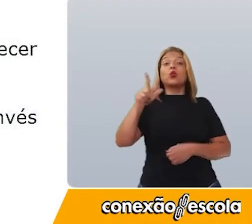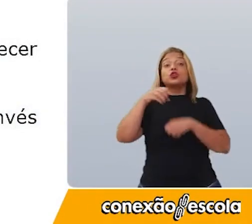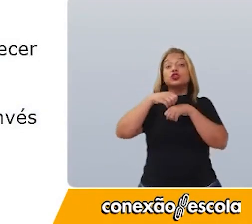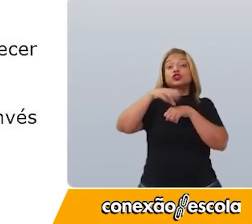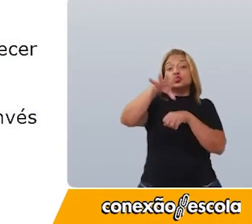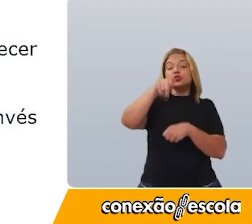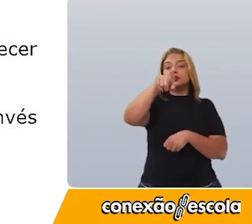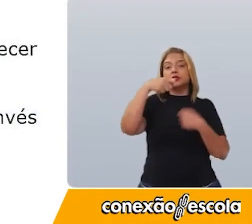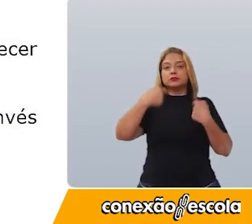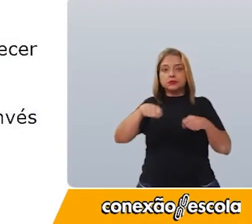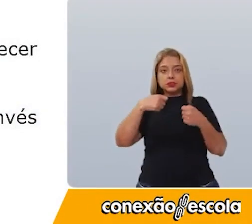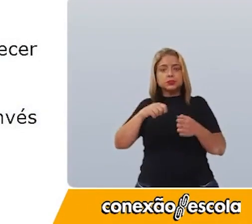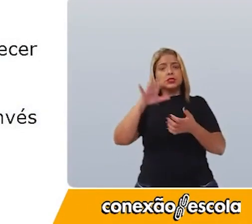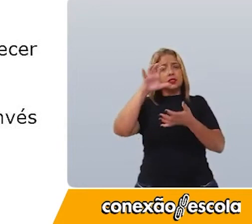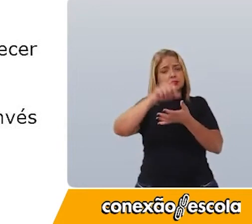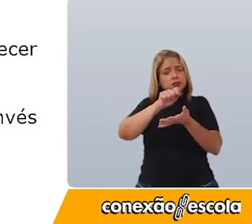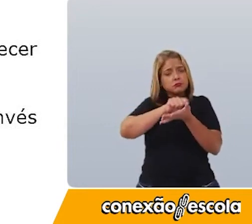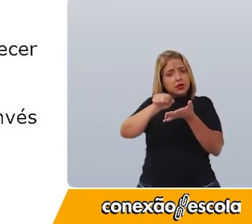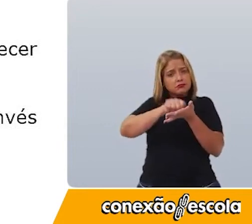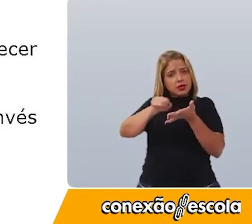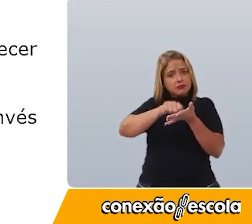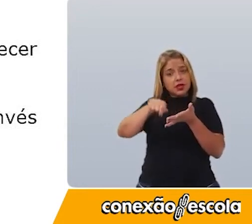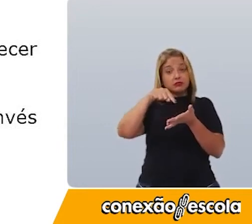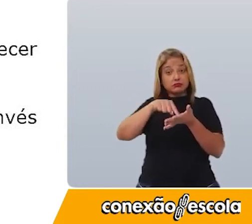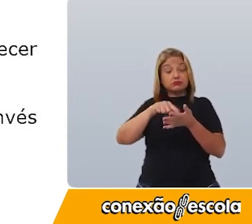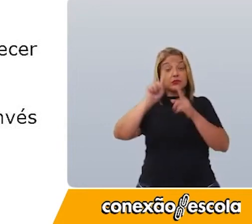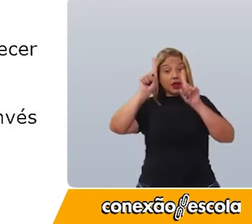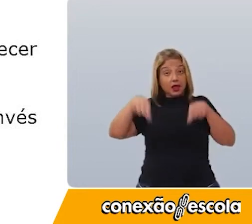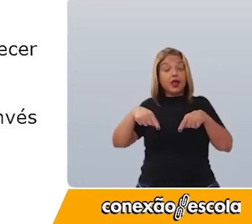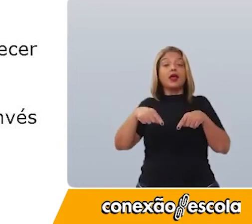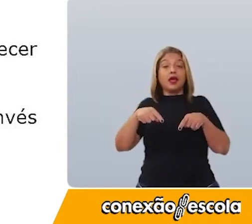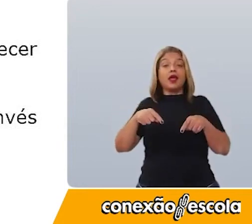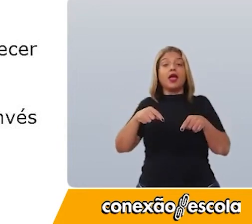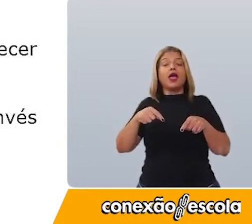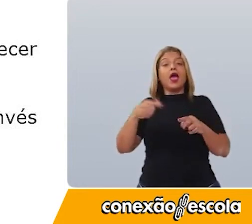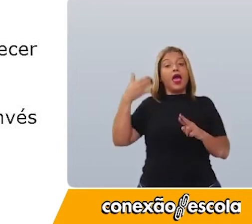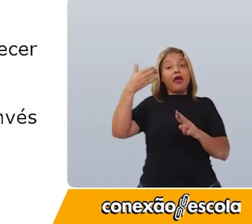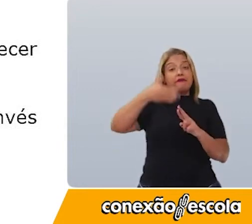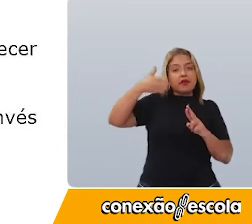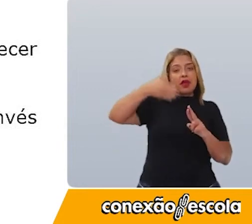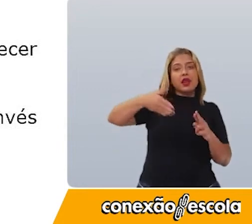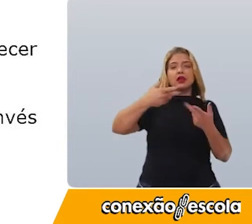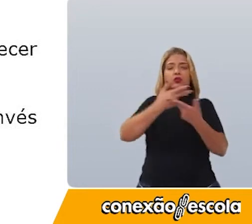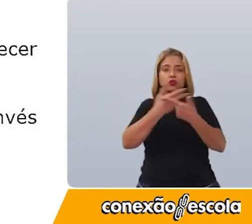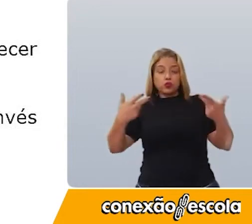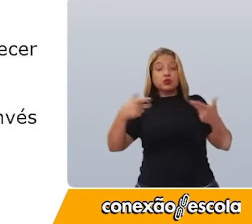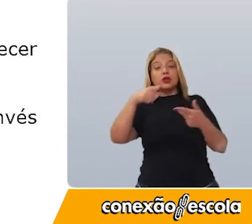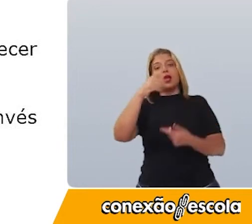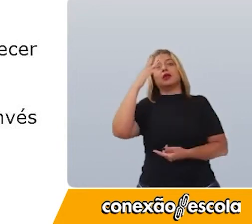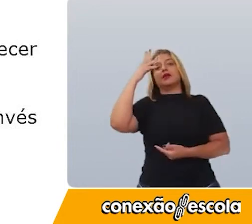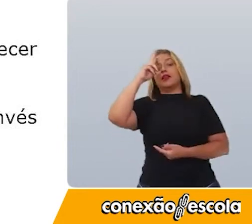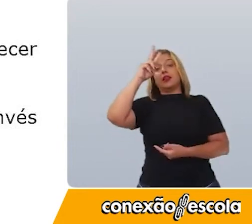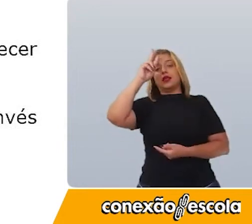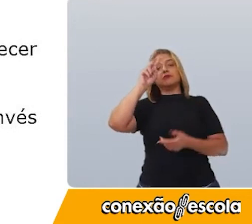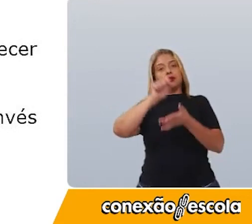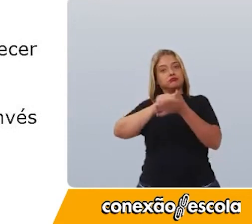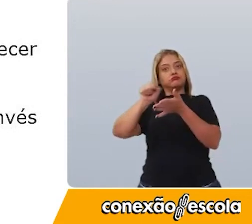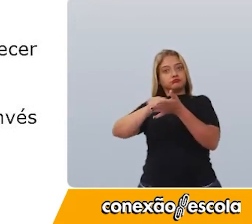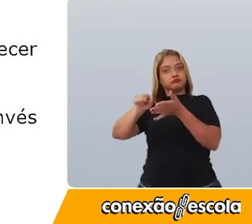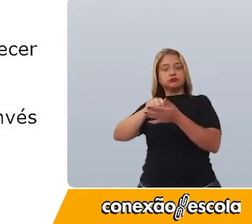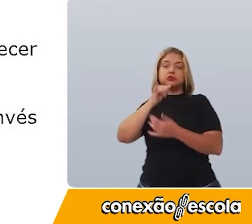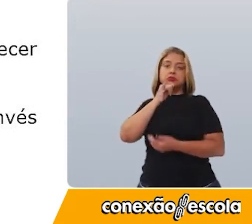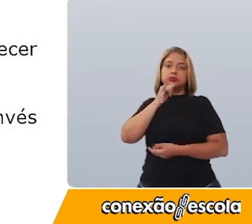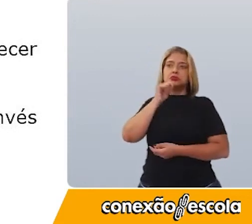termos específicos no caderno para favorecer a anotação. Então, se você está assistindo a uma aula e o professor